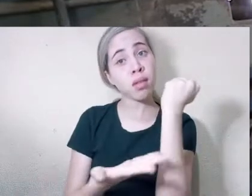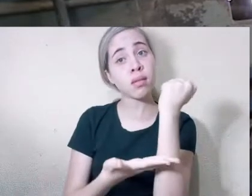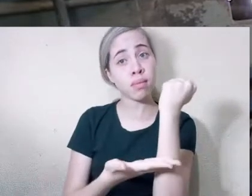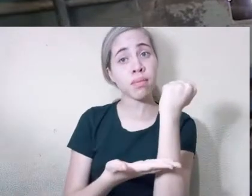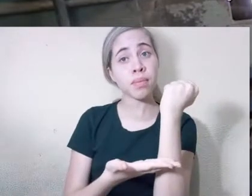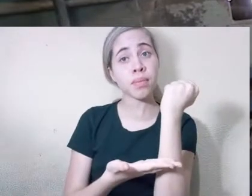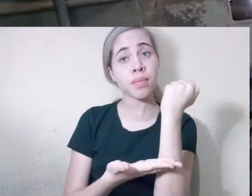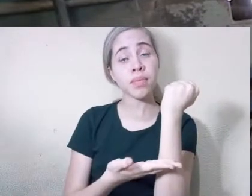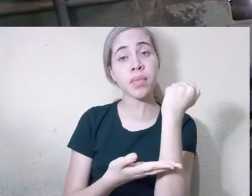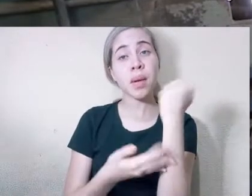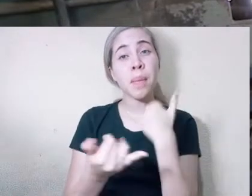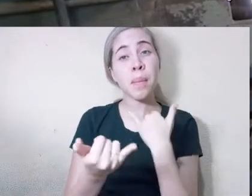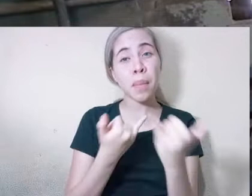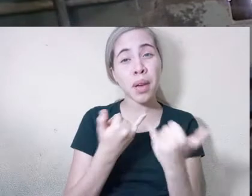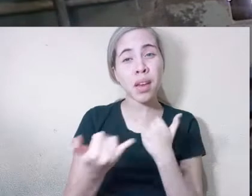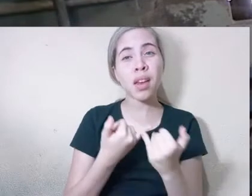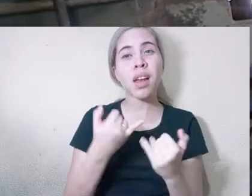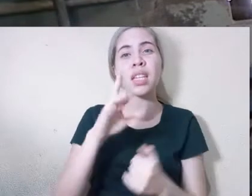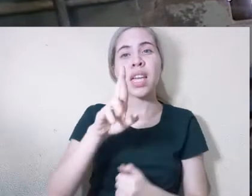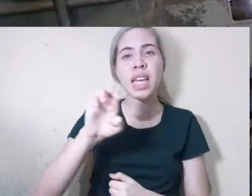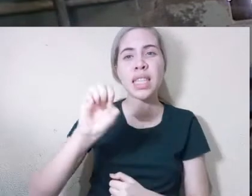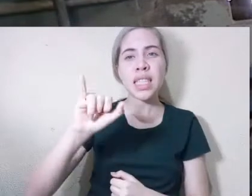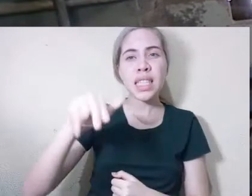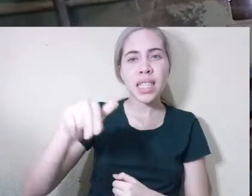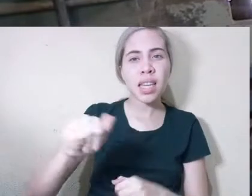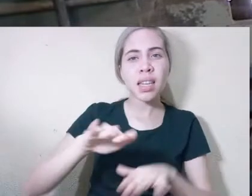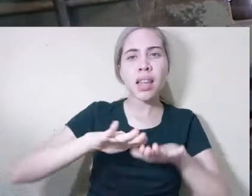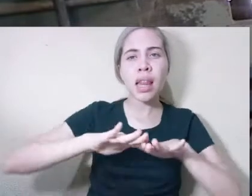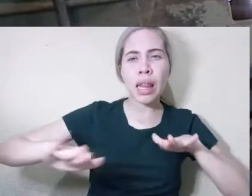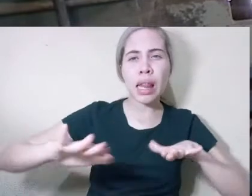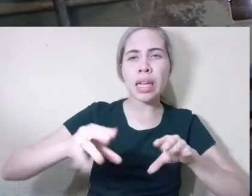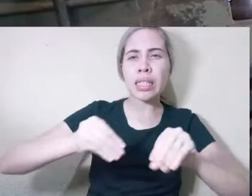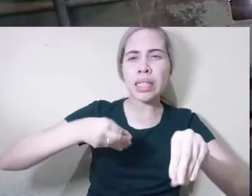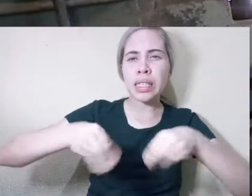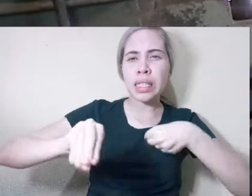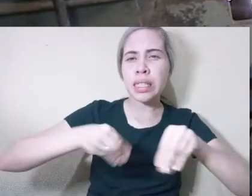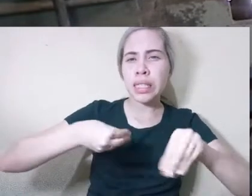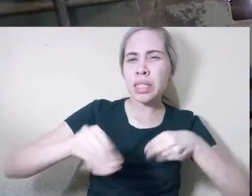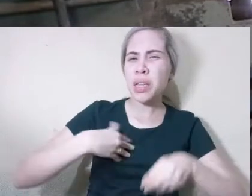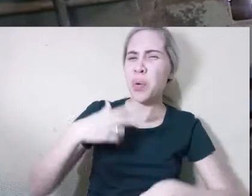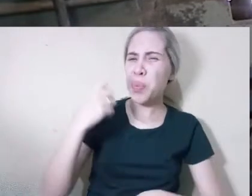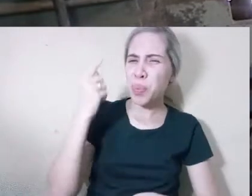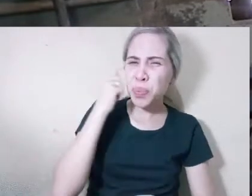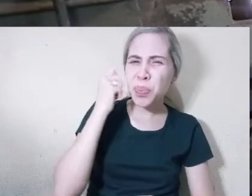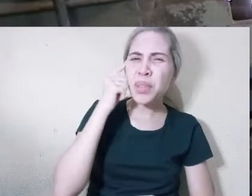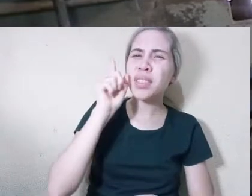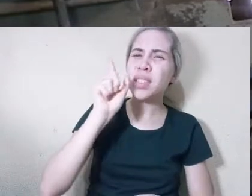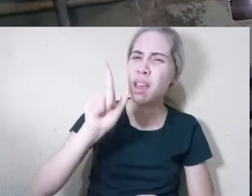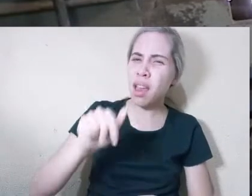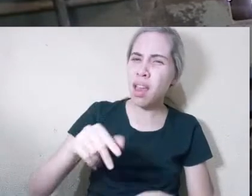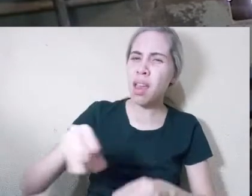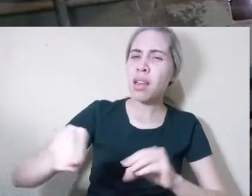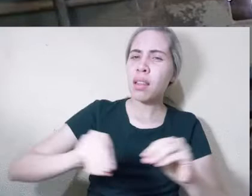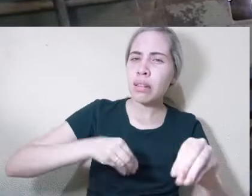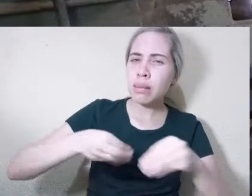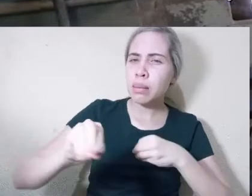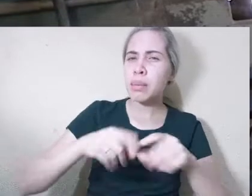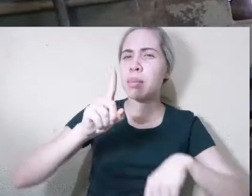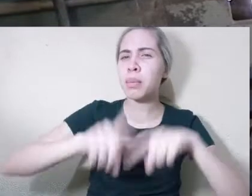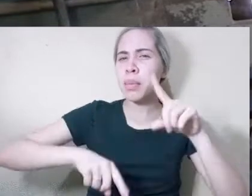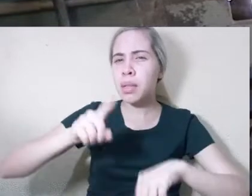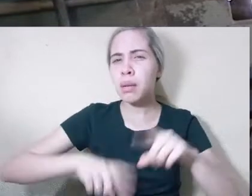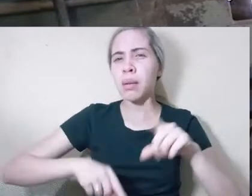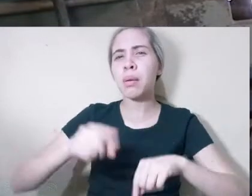tá? Parece que é uma resina, parece que é plástico, eu até achei quando eu cheguei que era um material